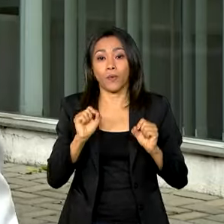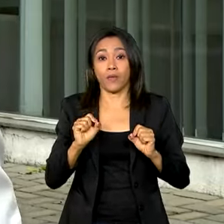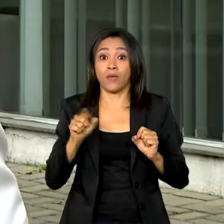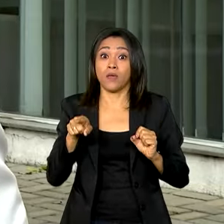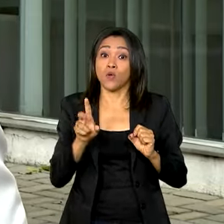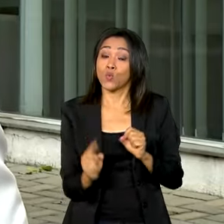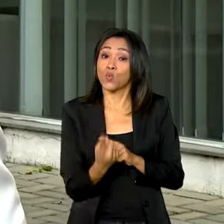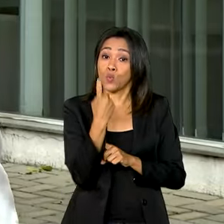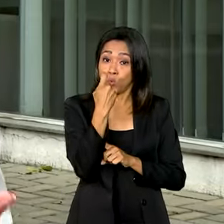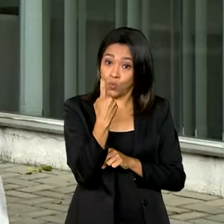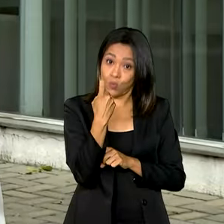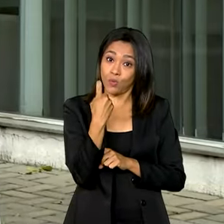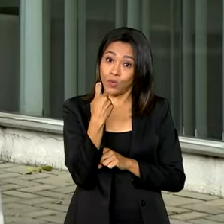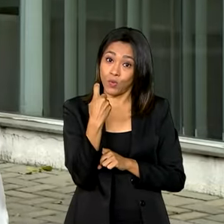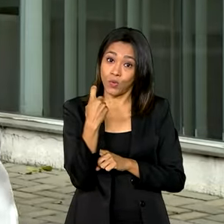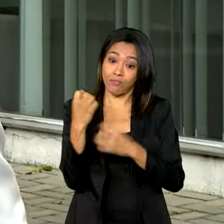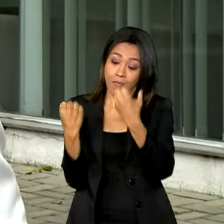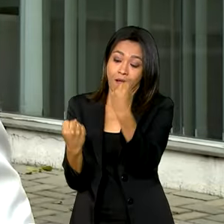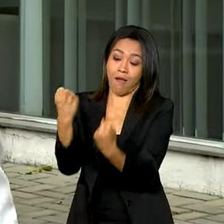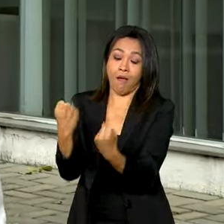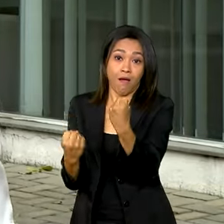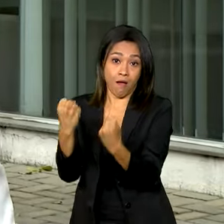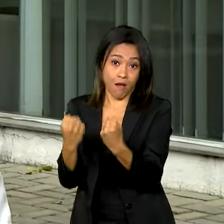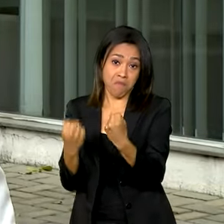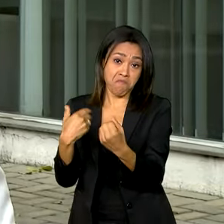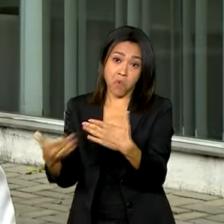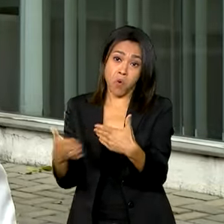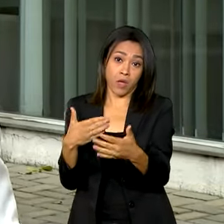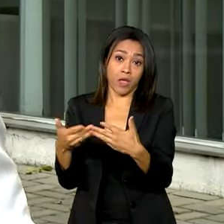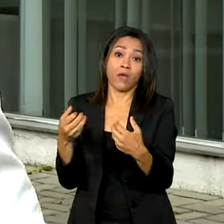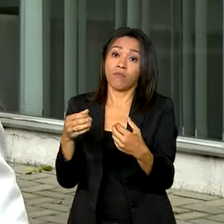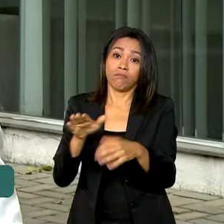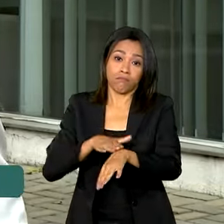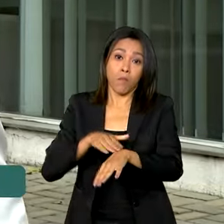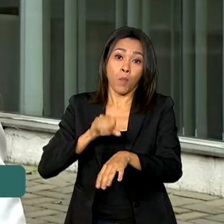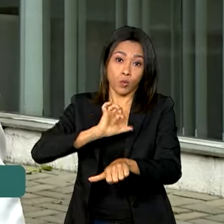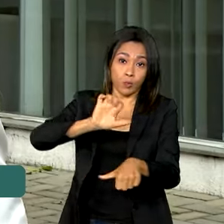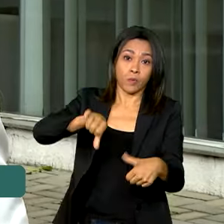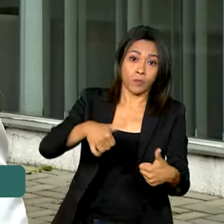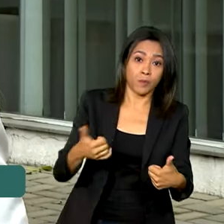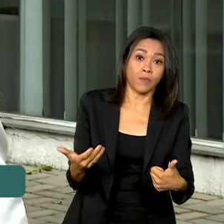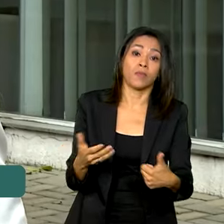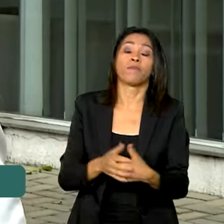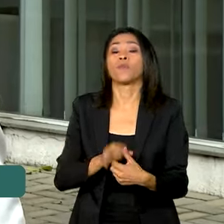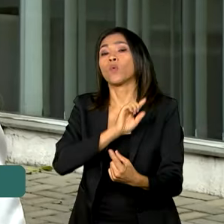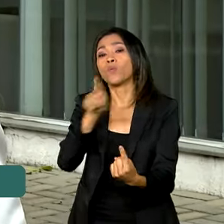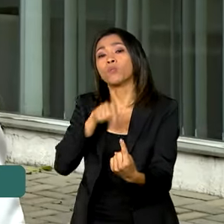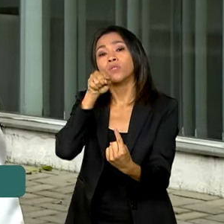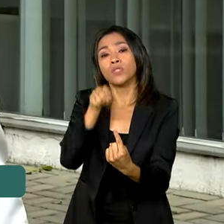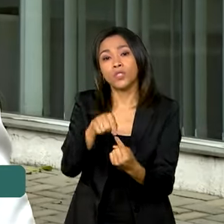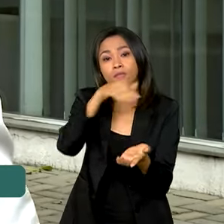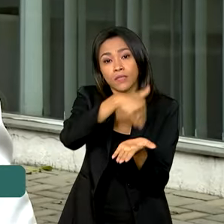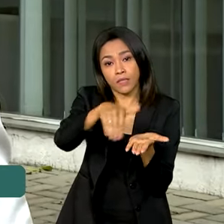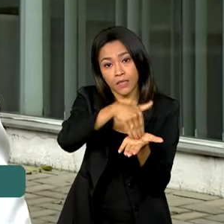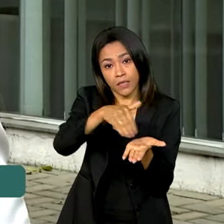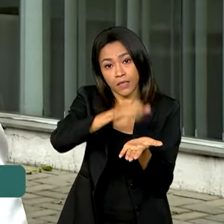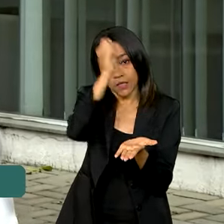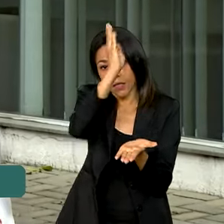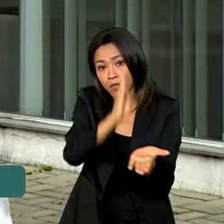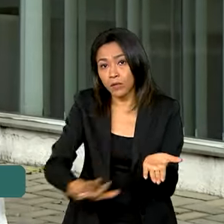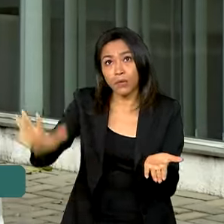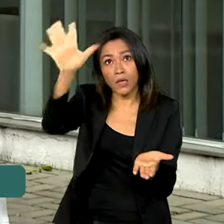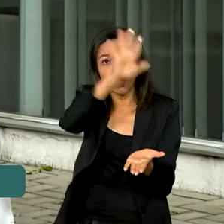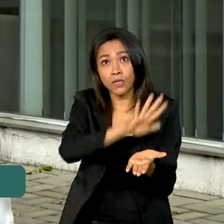a um único veículo, que poderá ser alterado a qualquer momento. O objetivo da Secretaria Nacional de Trânsito,